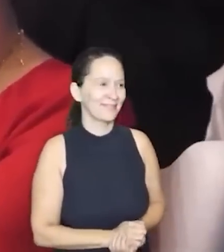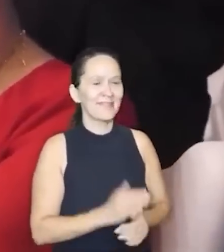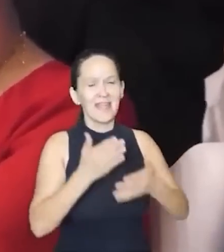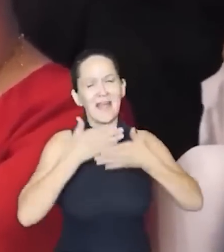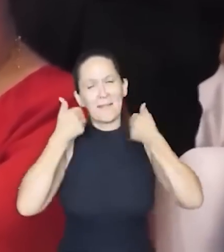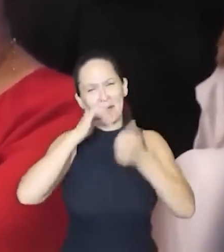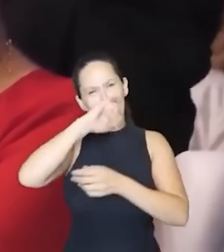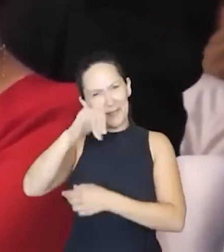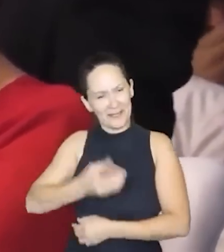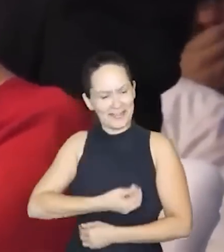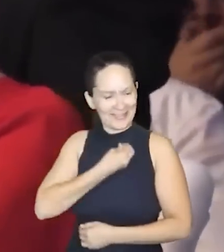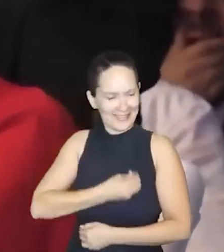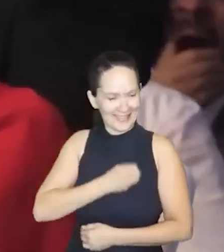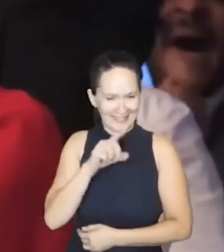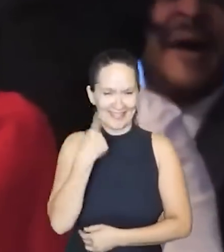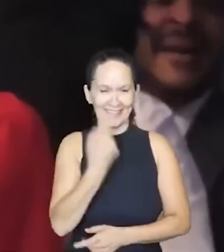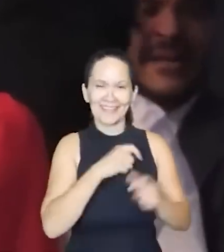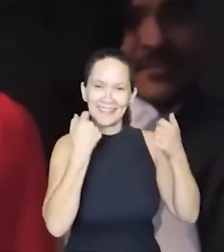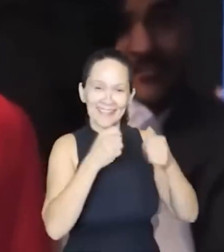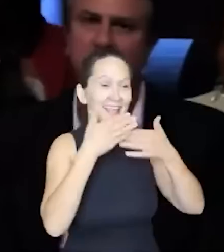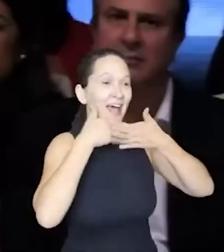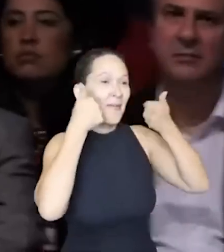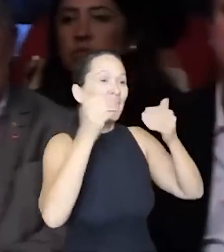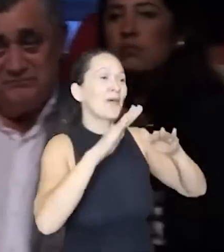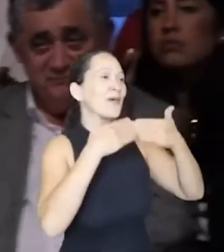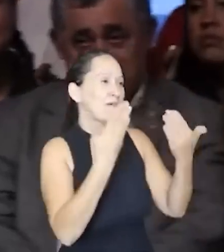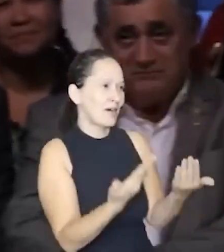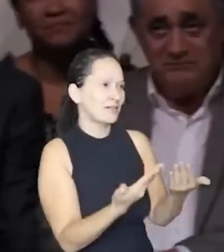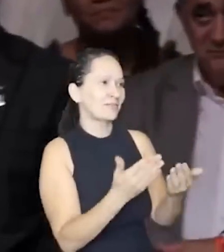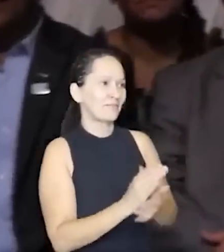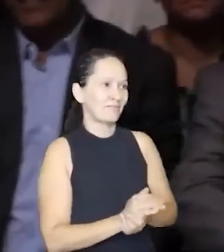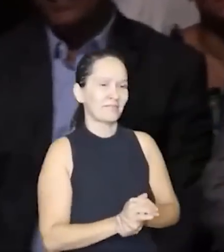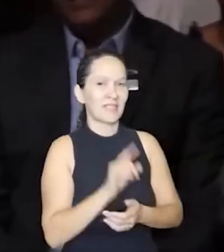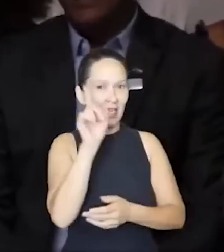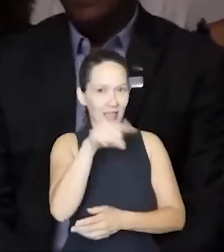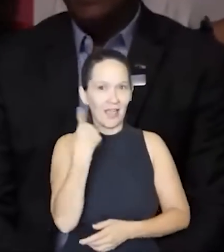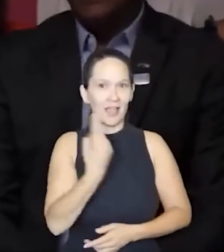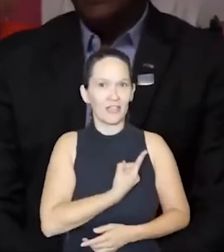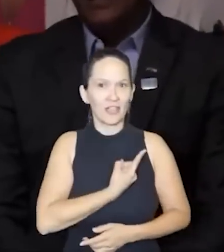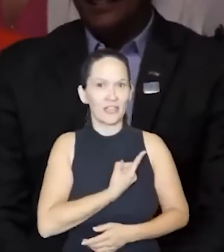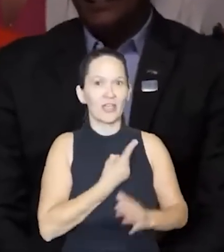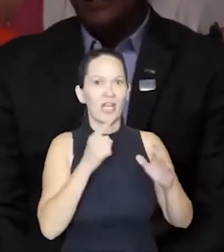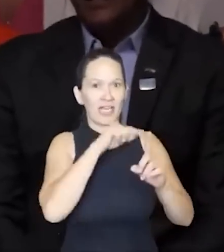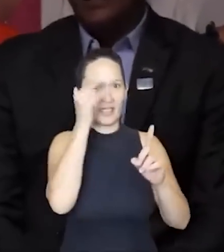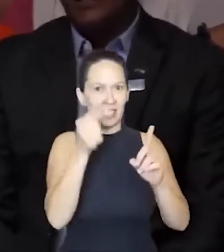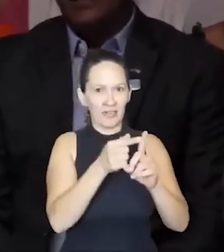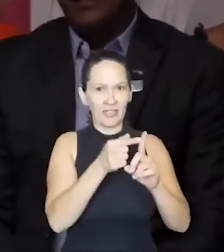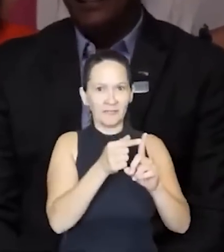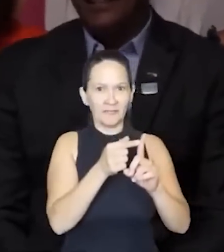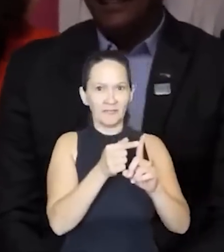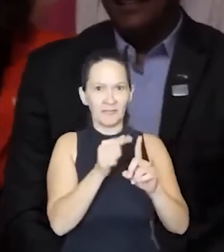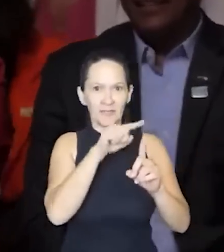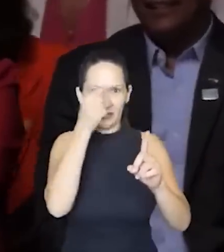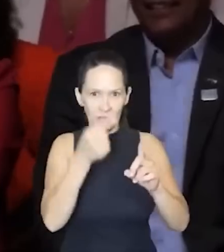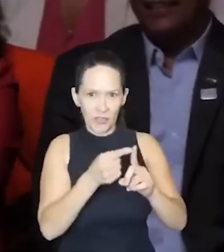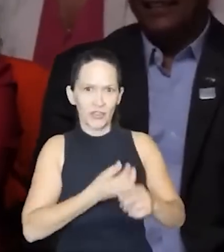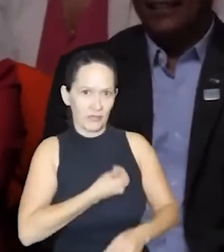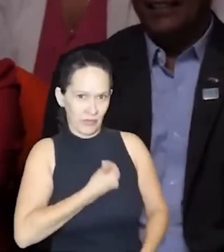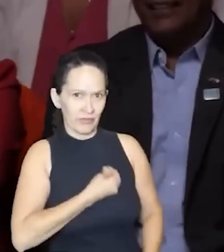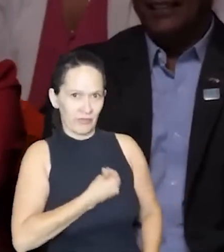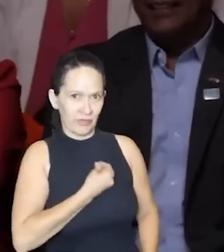maneira possível. E a melhor maneira possível é a gente ter uma causa. É a gente ter uma razão para